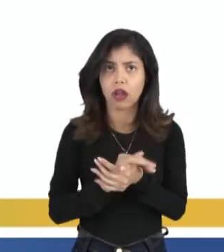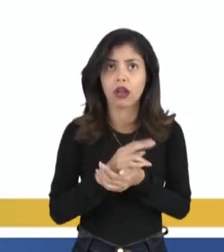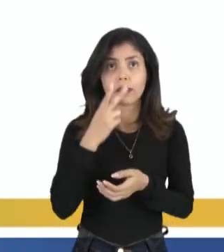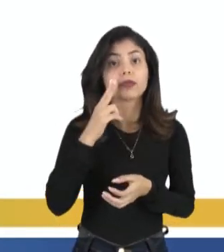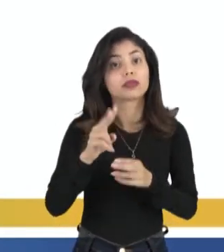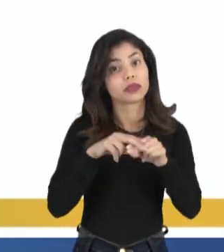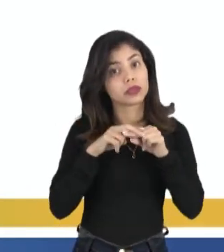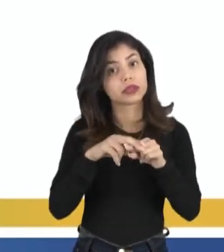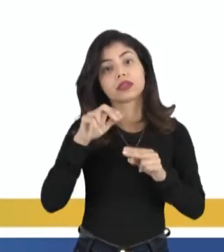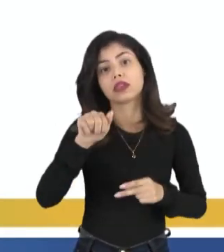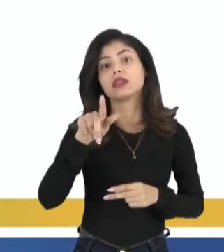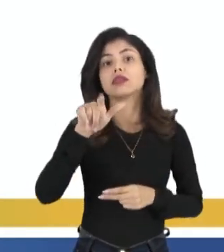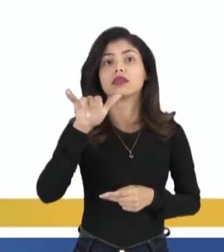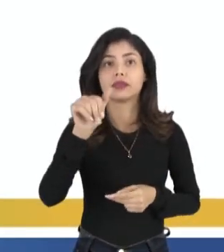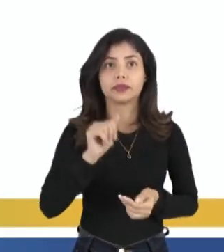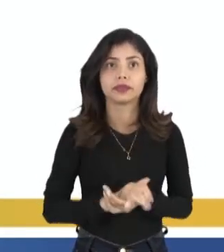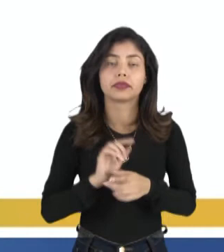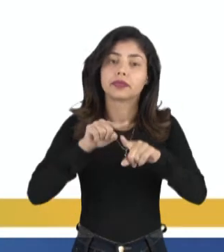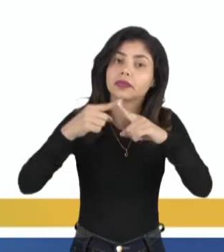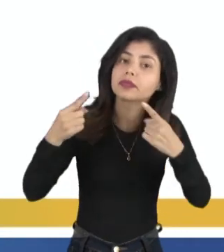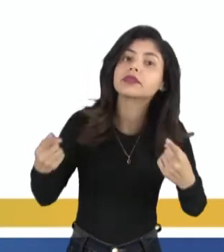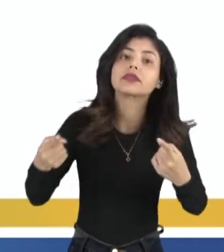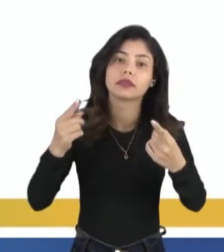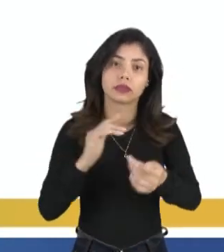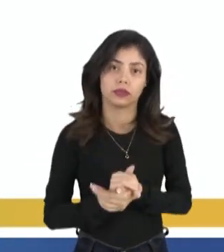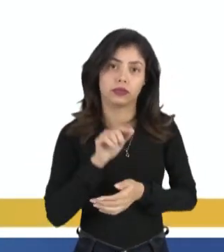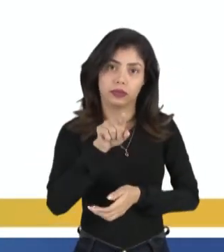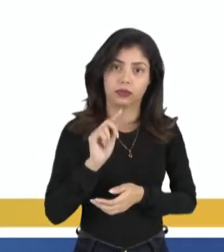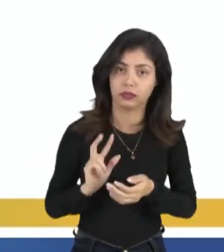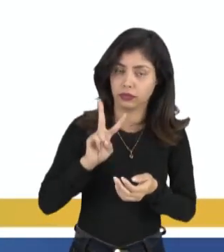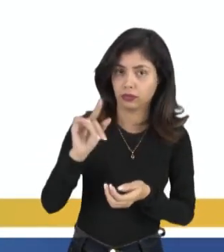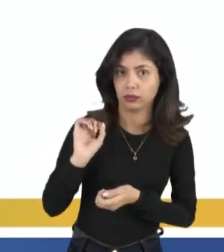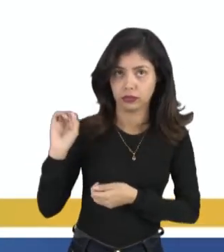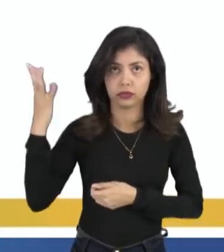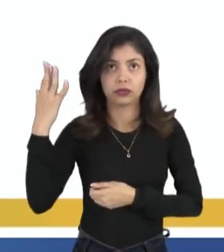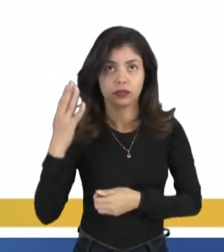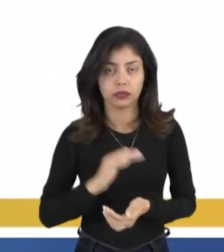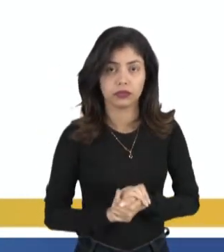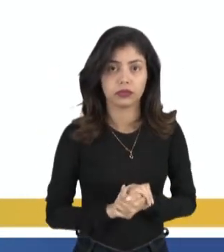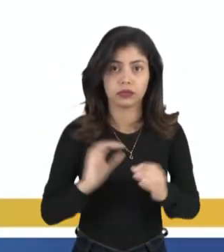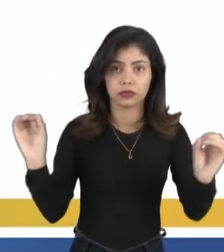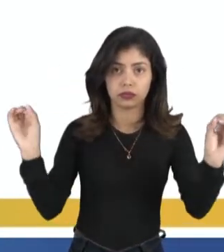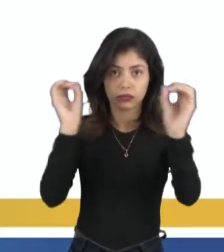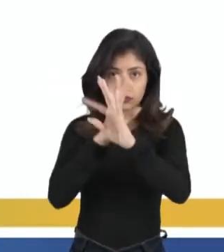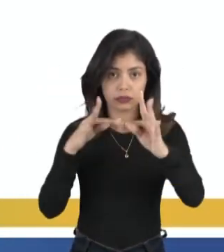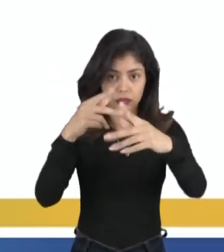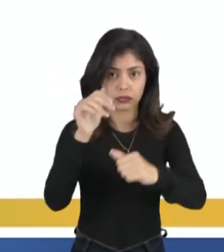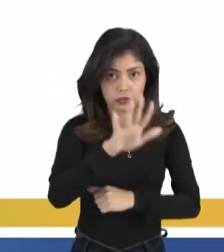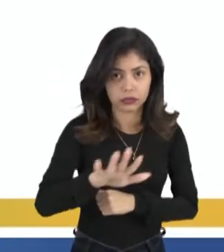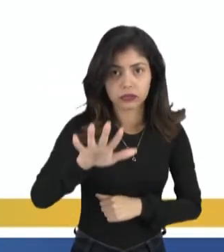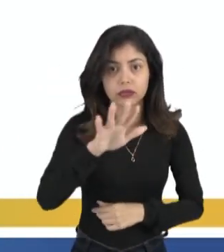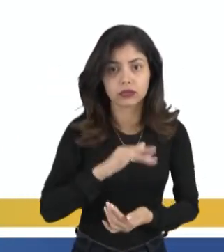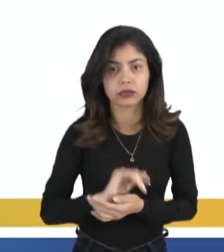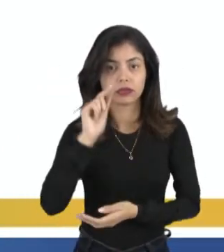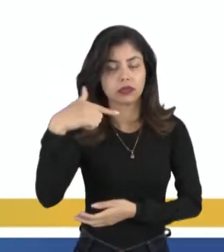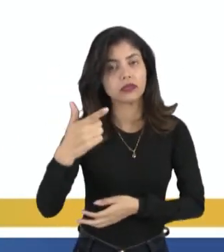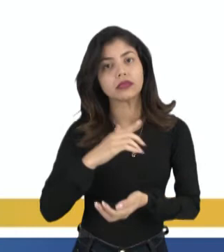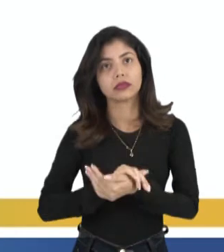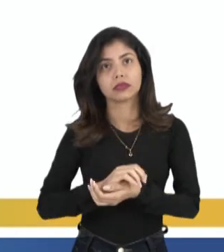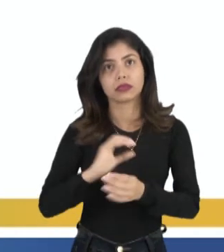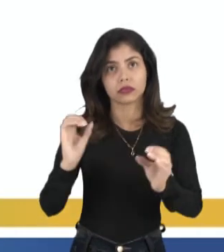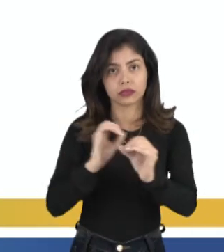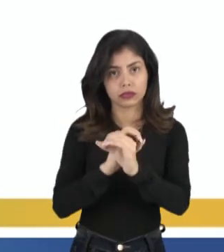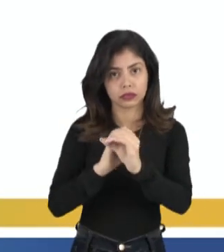eclipse anular. Mas aí ocorreria o eclipse total. E aí depois a Lua vai